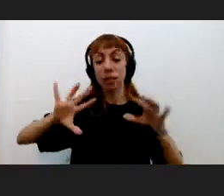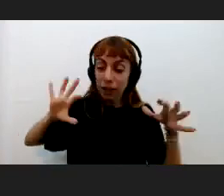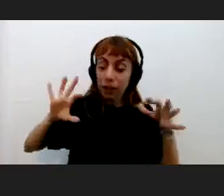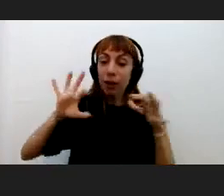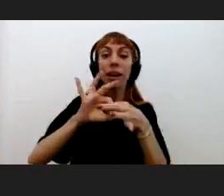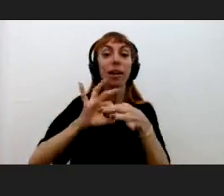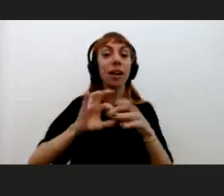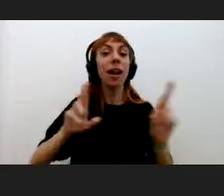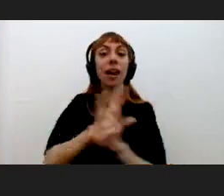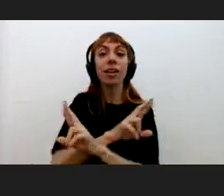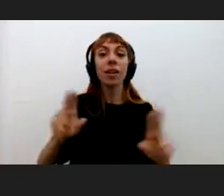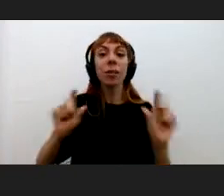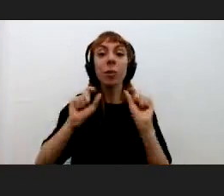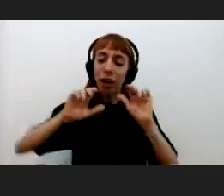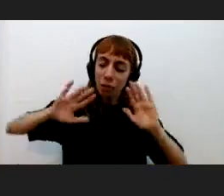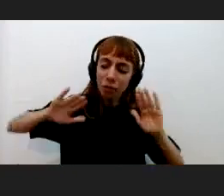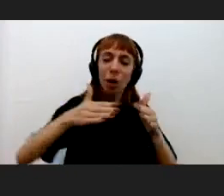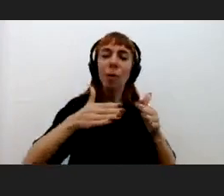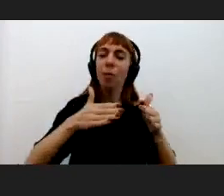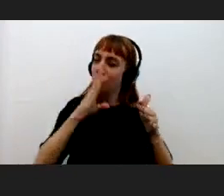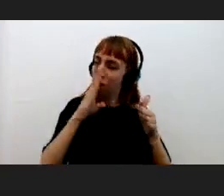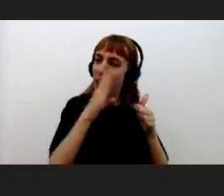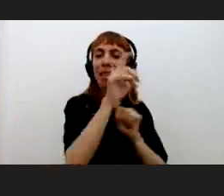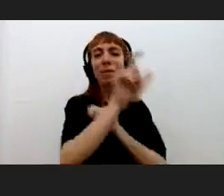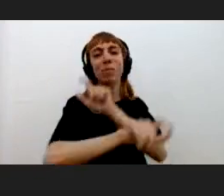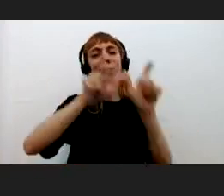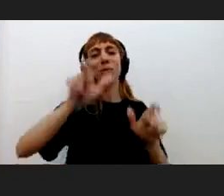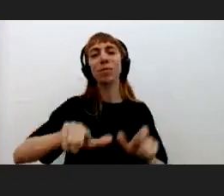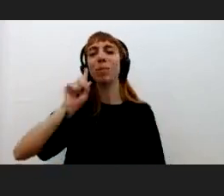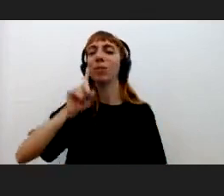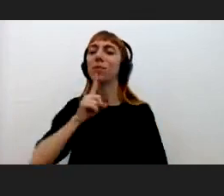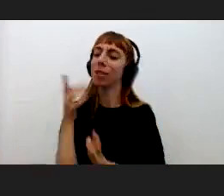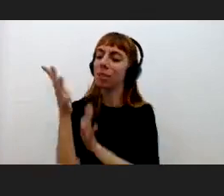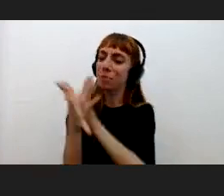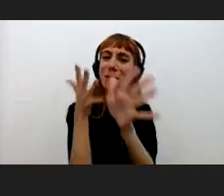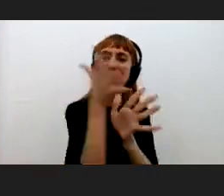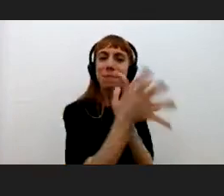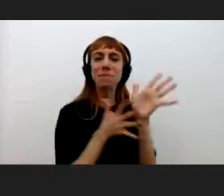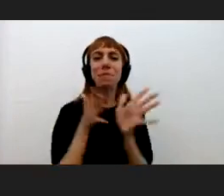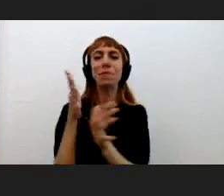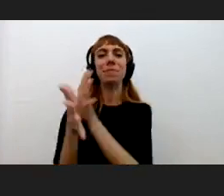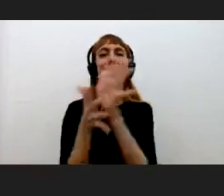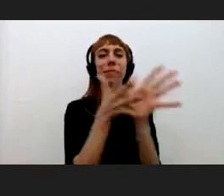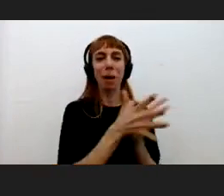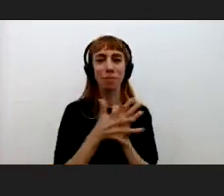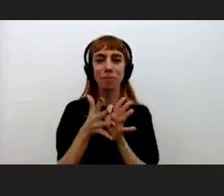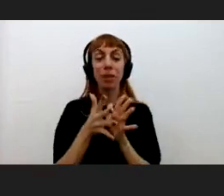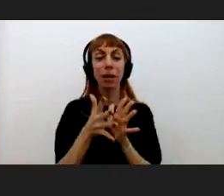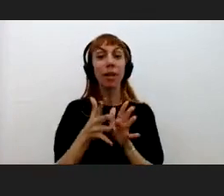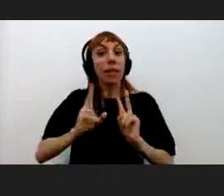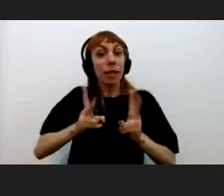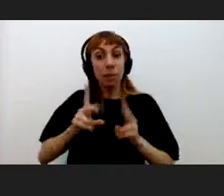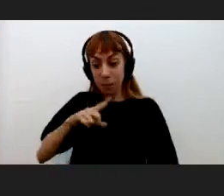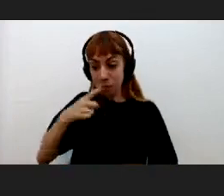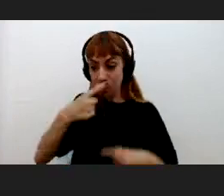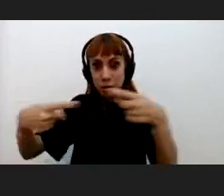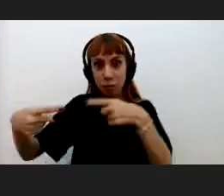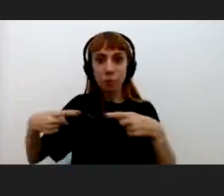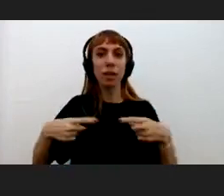e interpretação em Libras, porque não se tem legenda, porque não se tem a janela, né, do intérprete, enfim.